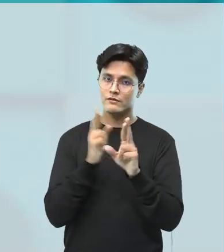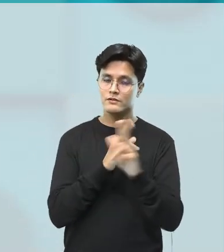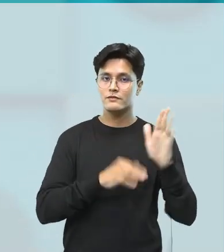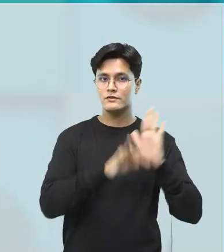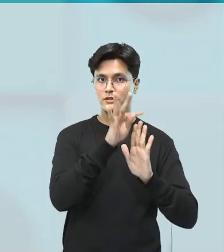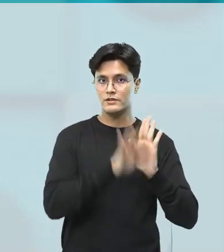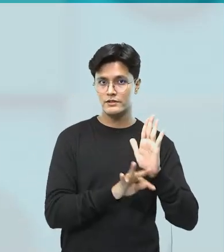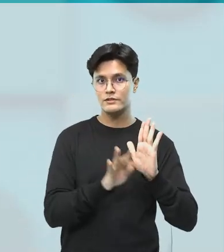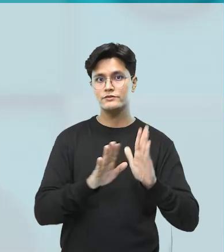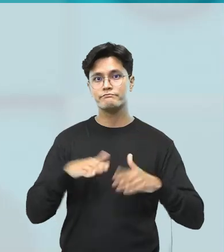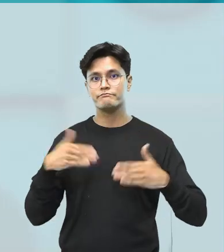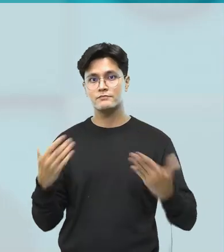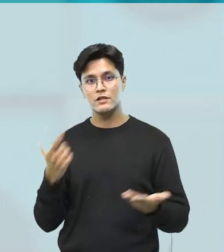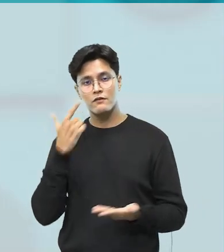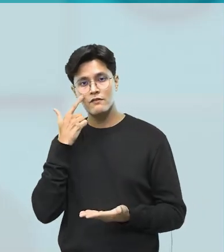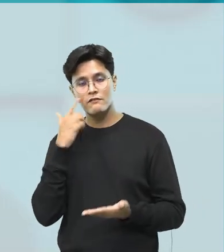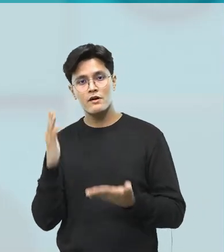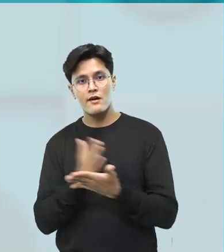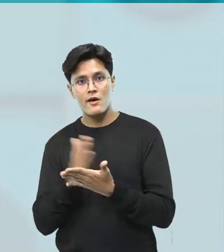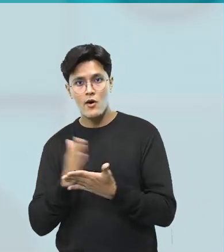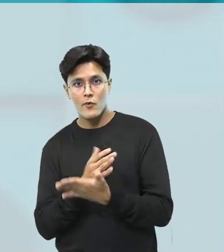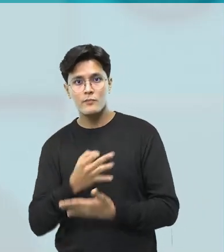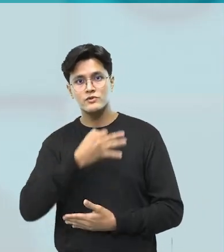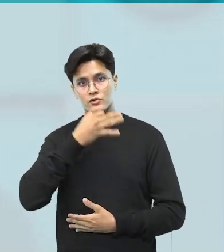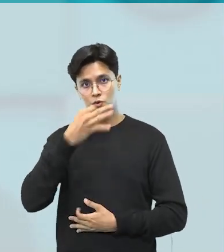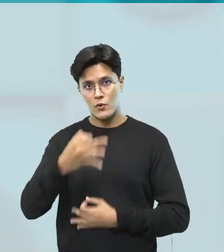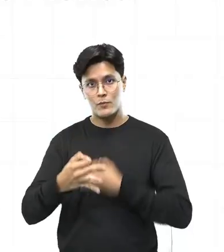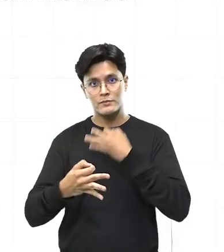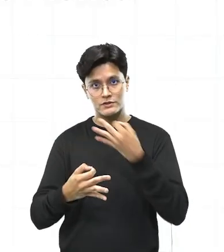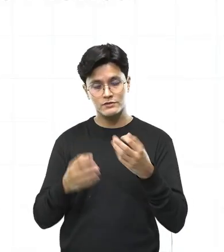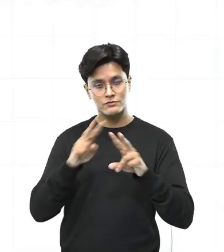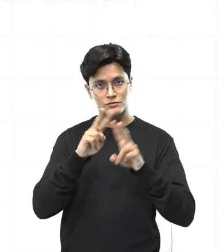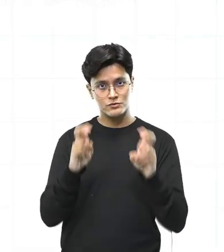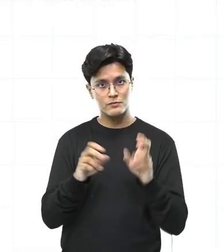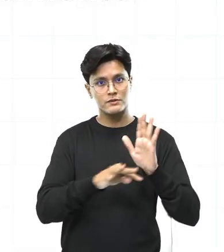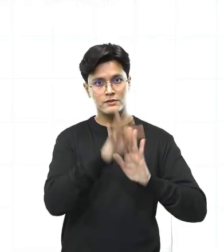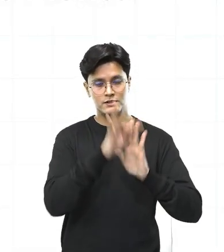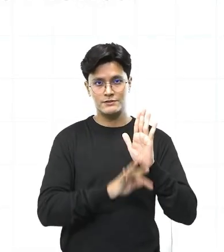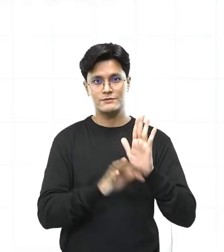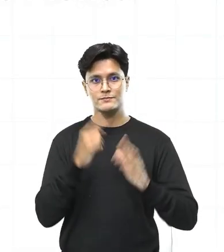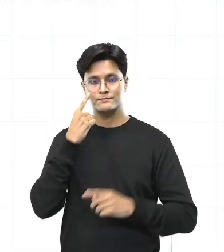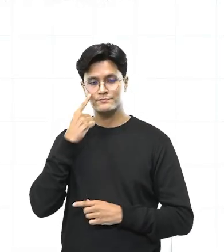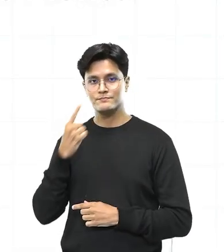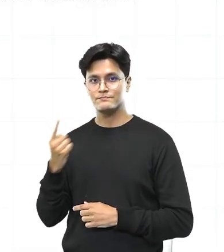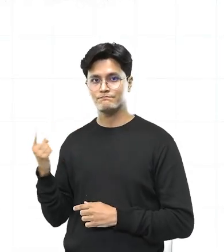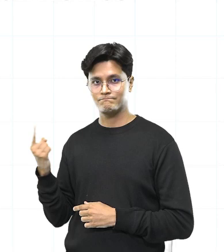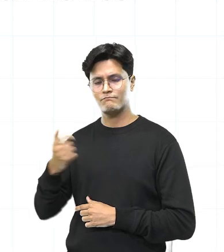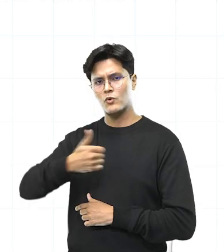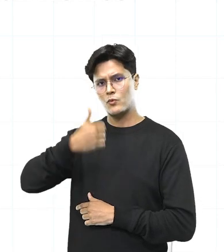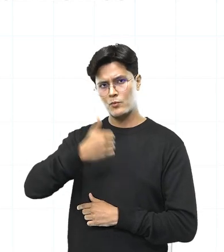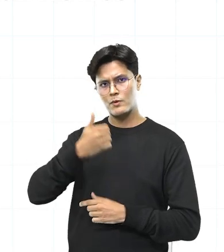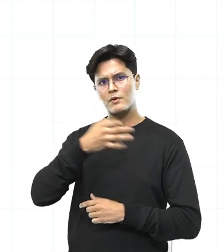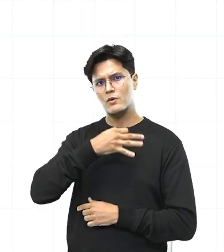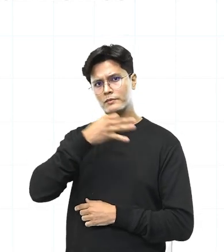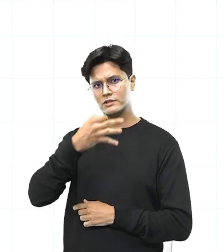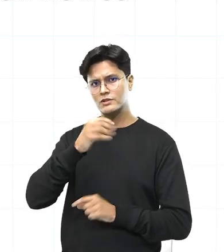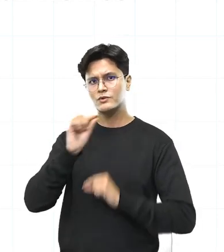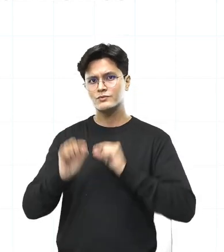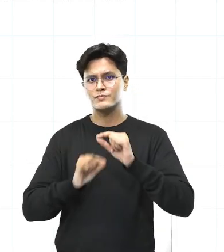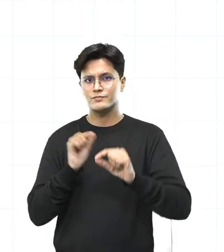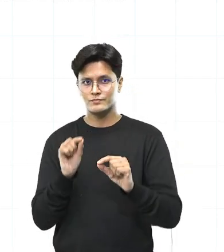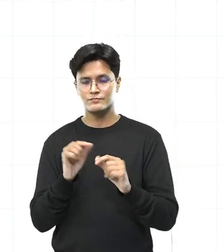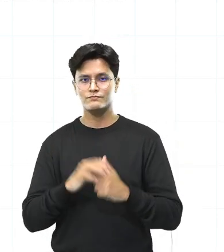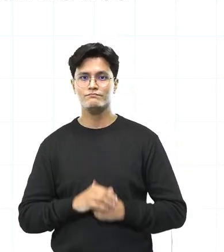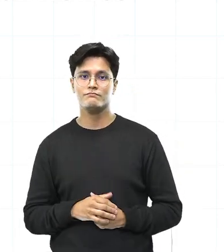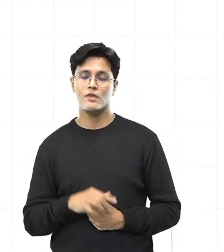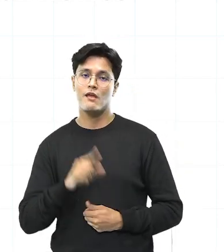texto. Vamos ver então alguns comentários sobre esse texto. Olha só. Primeiro deles, né, é o